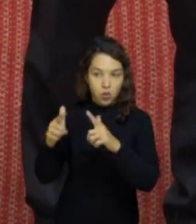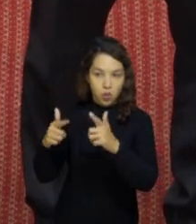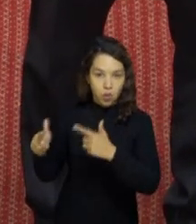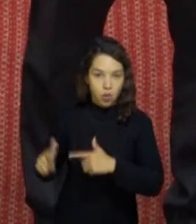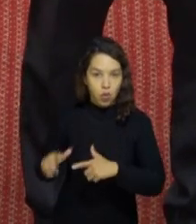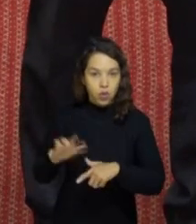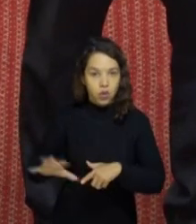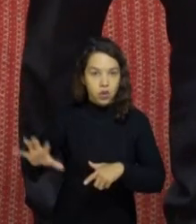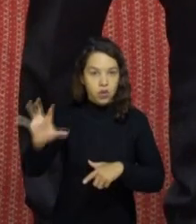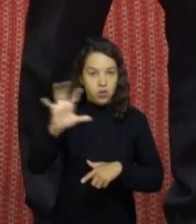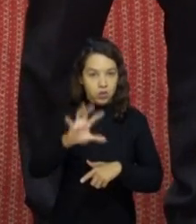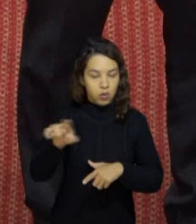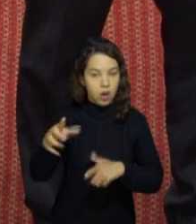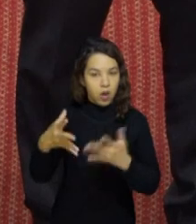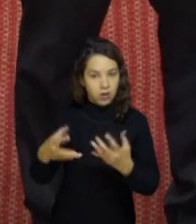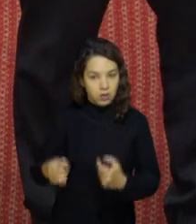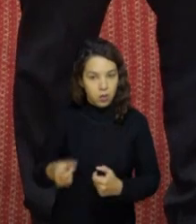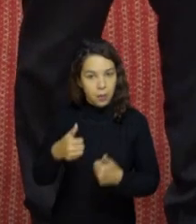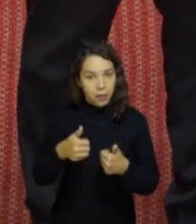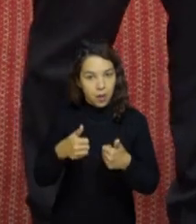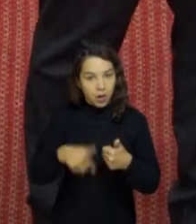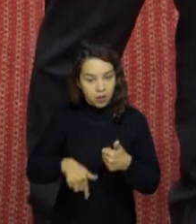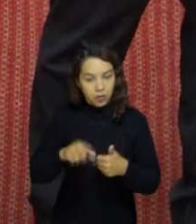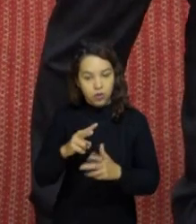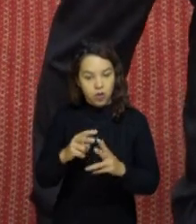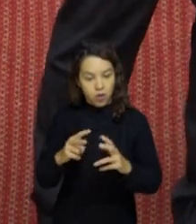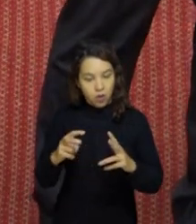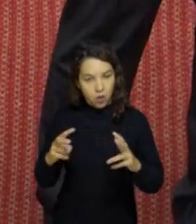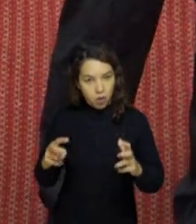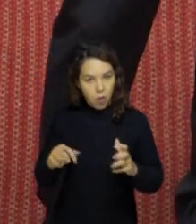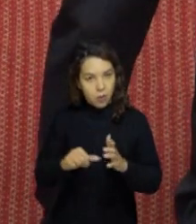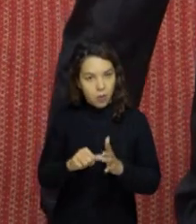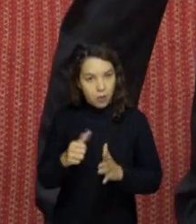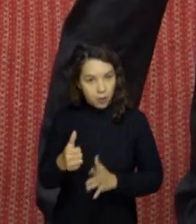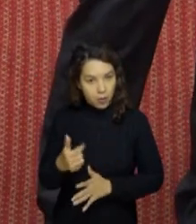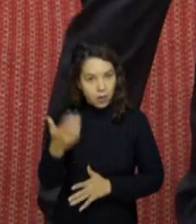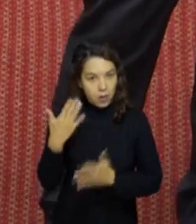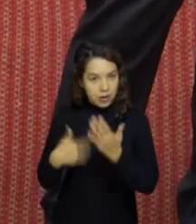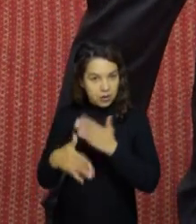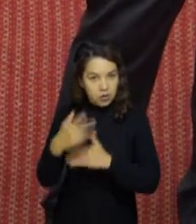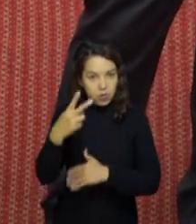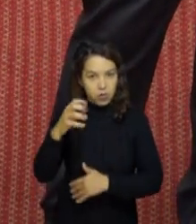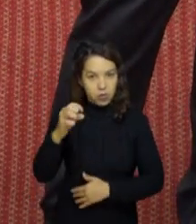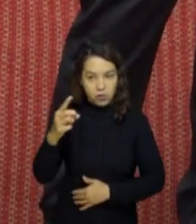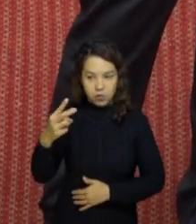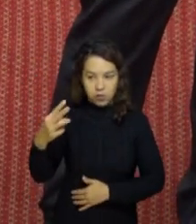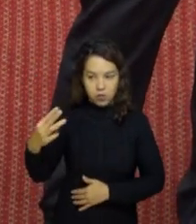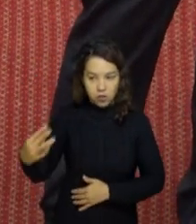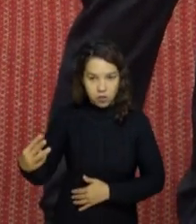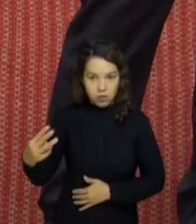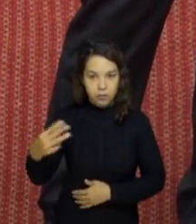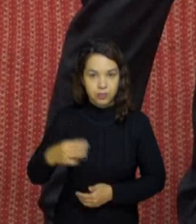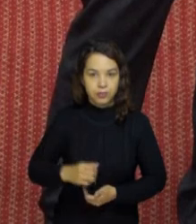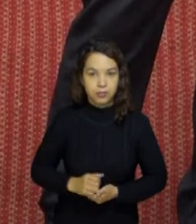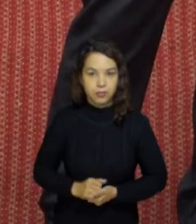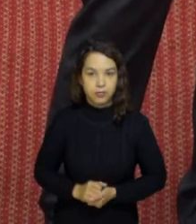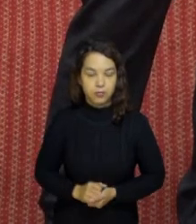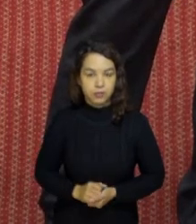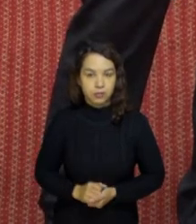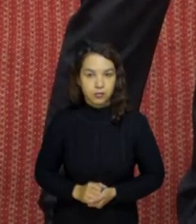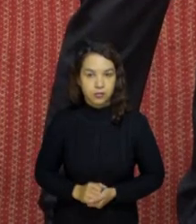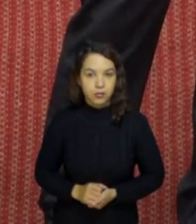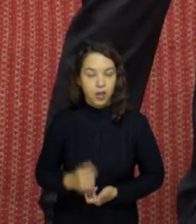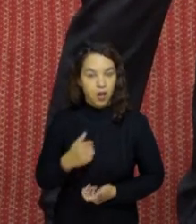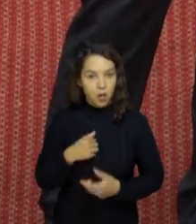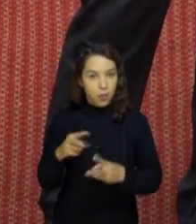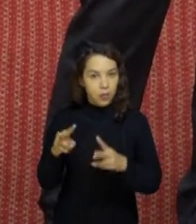nos recebeu muito bem aqui em Florianópolis, quero lhe agradecer desde o primeiro momento, lá em 2023, e eu já